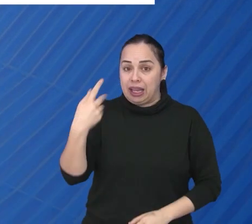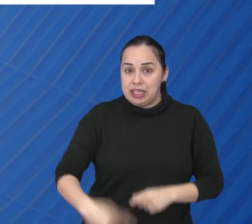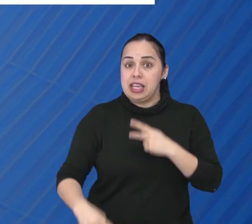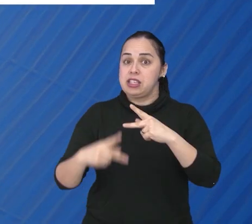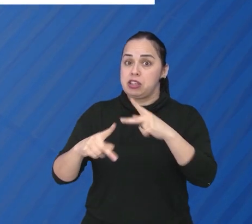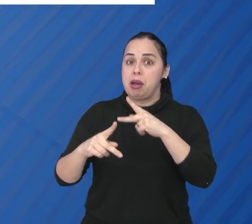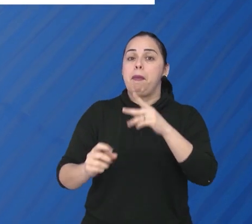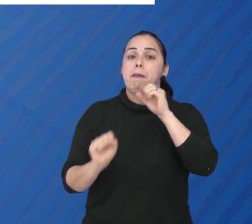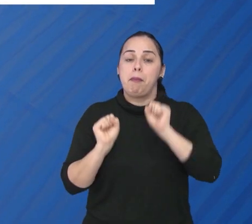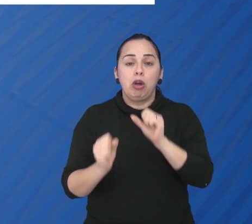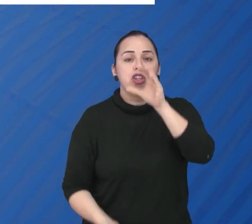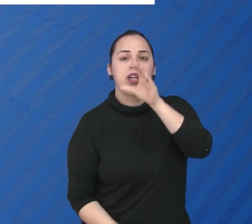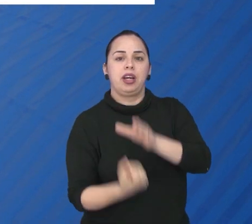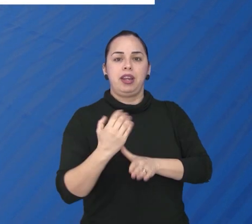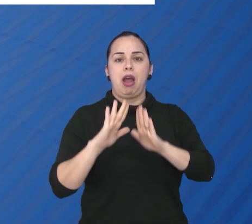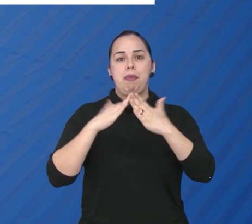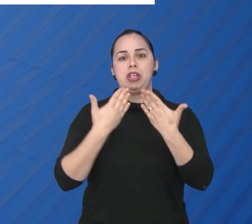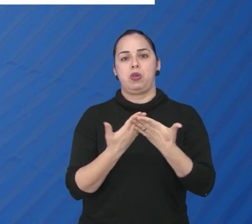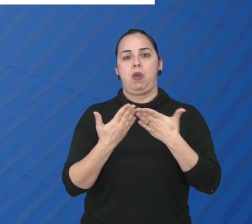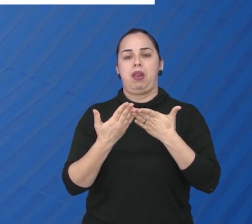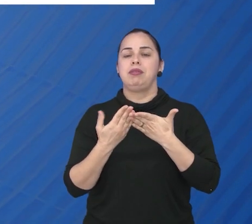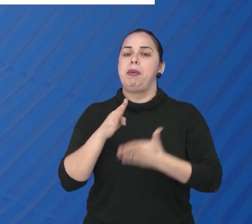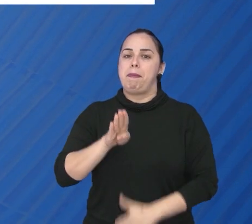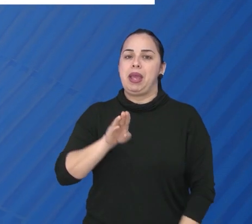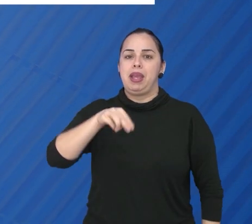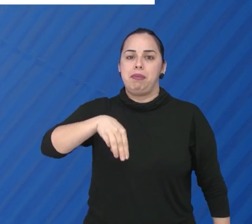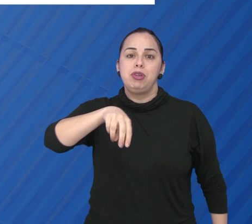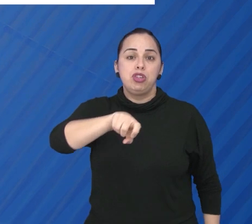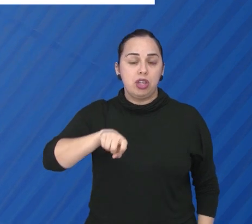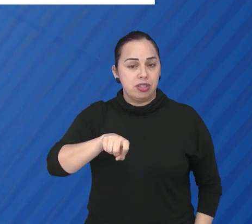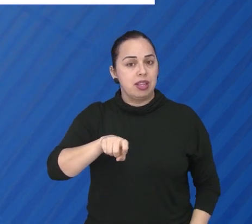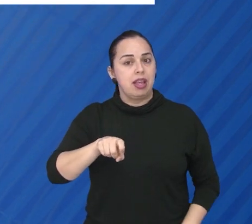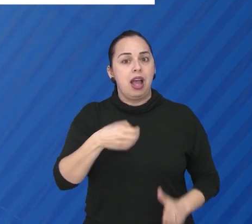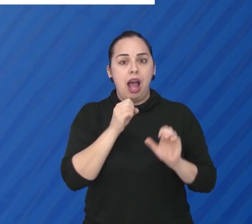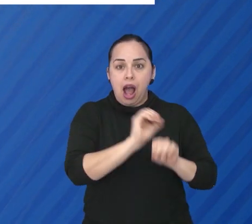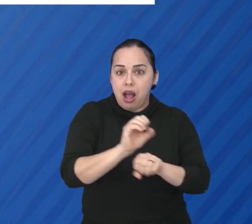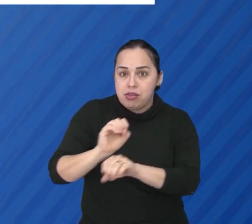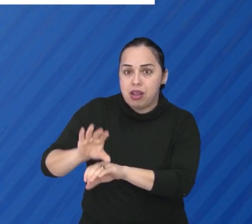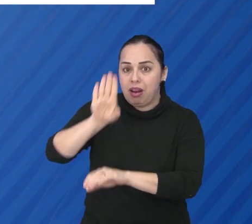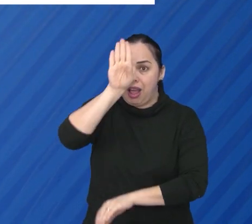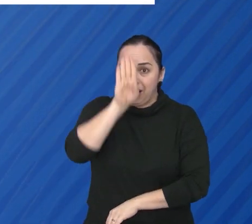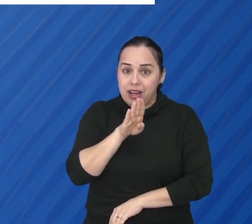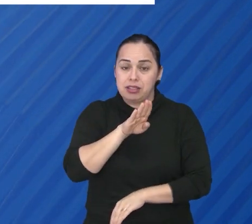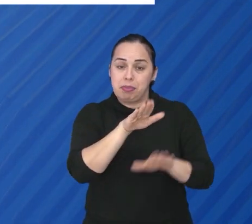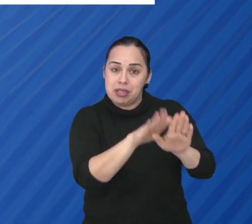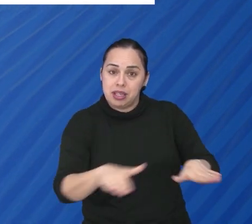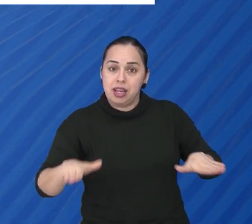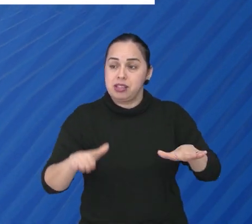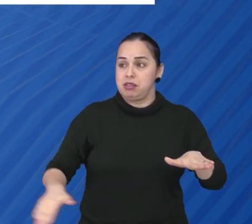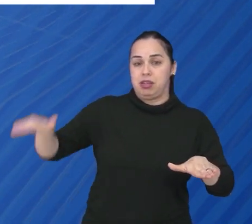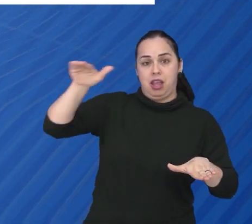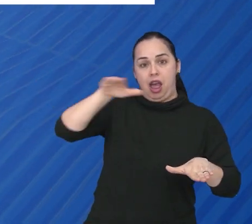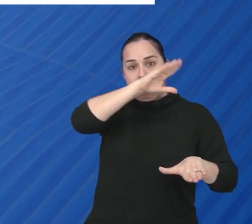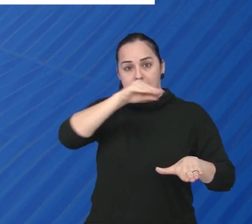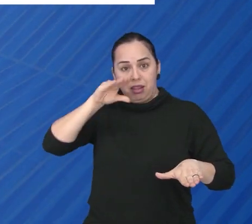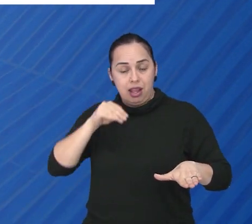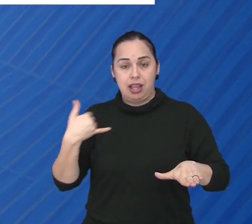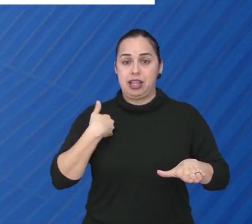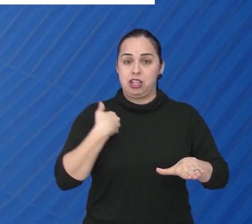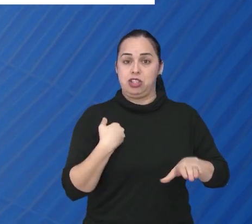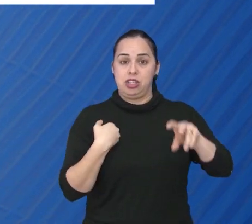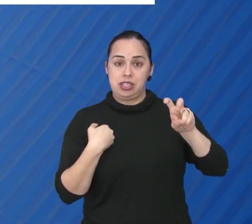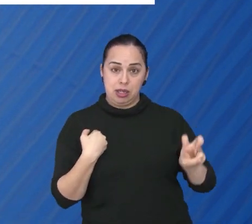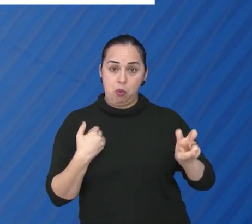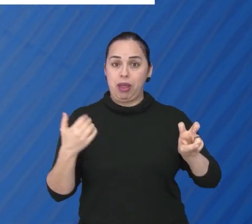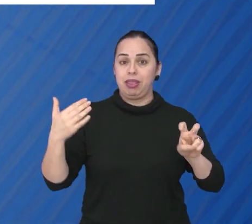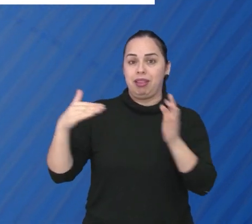autoriza a criação de uma escola pública de bicicross na cidade. As aulas serão gratuitas, destinadas a crianças e